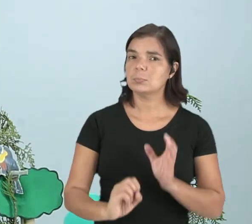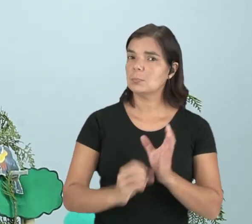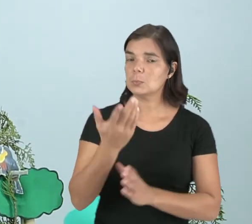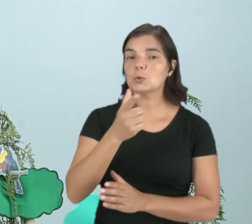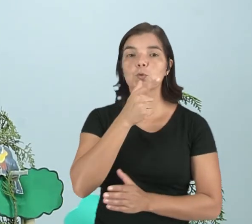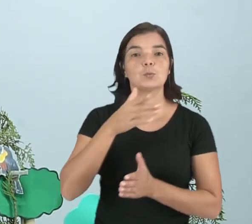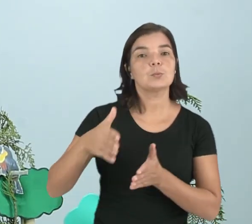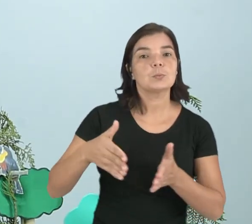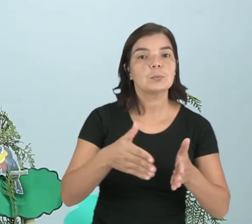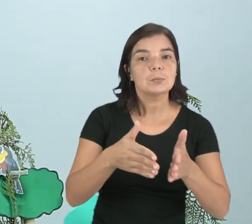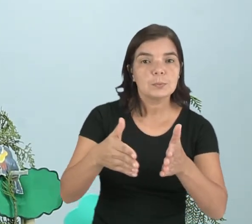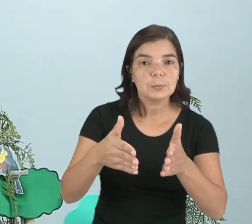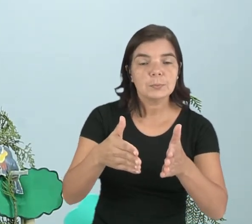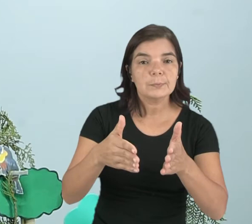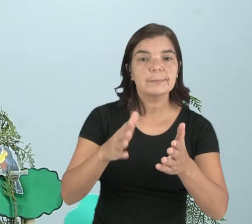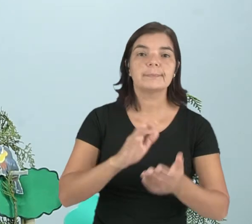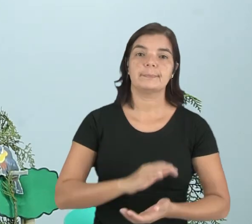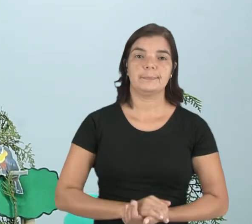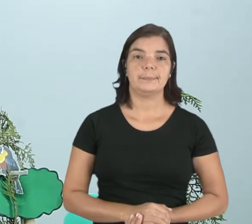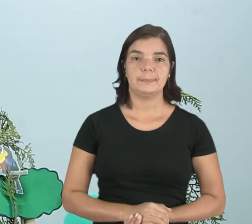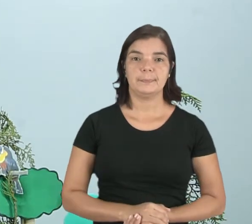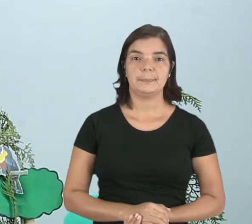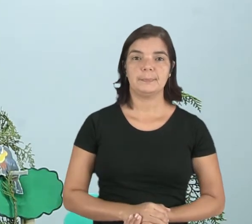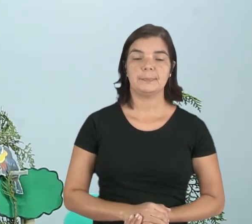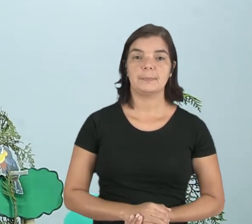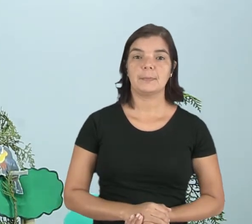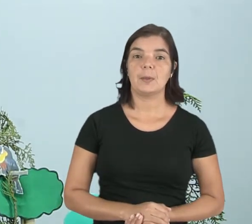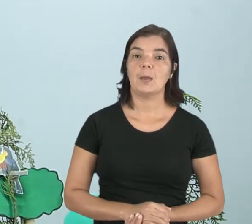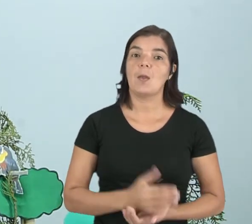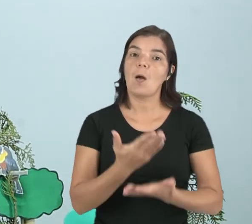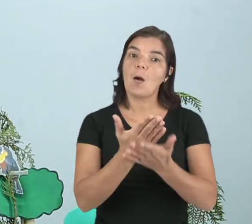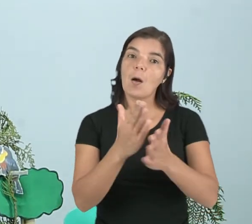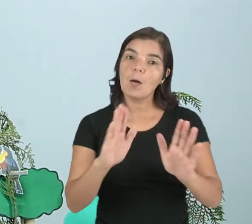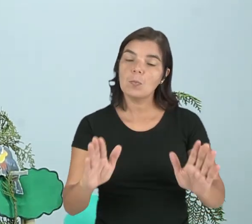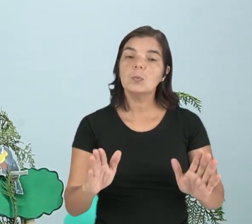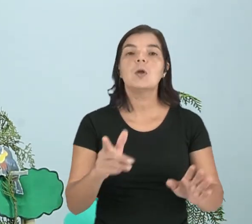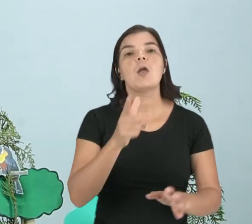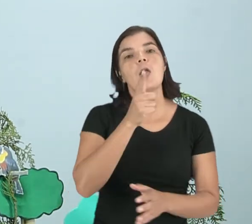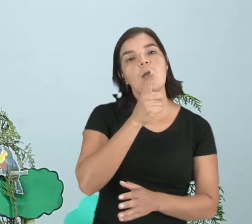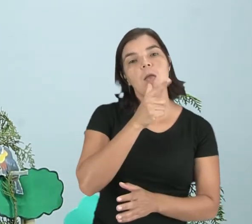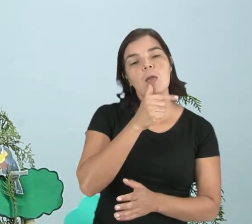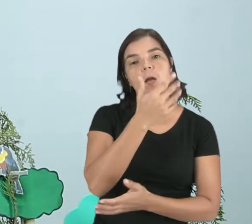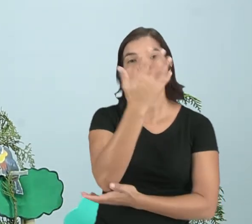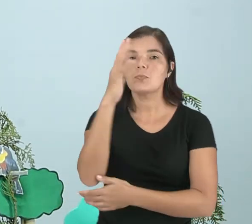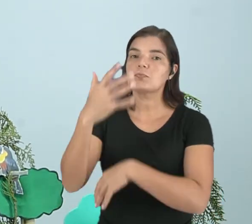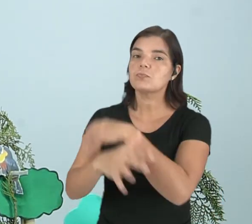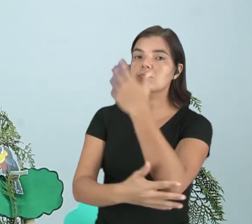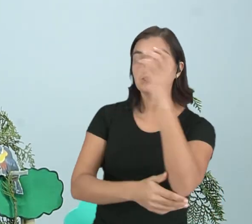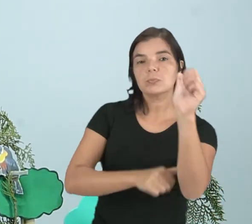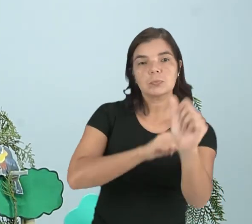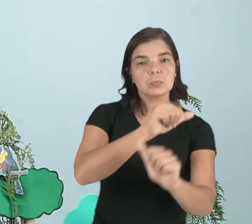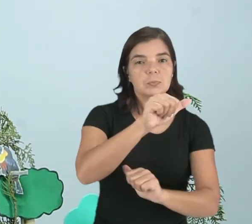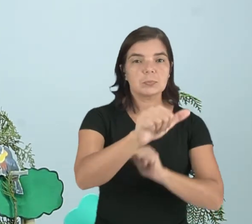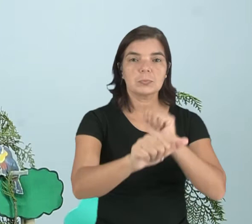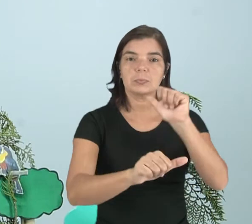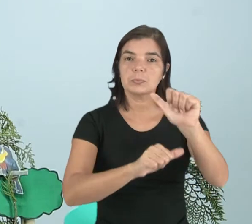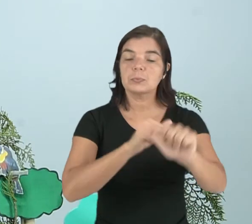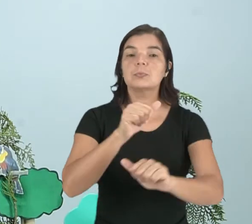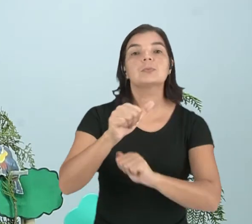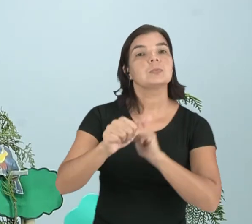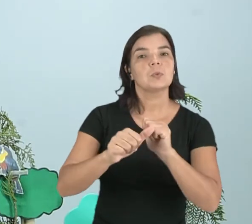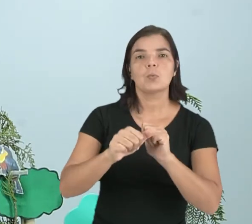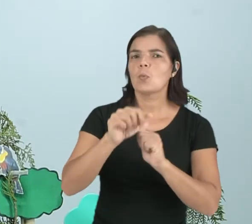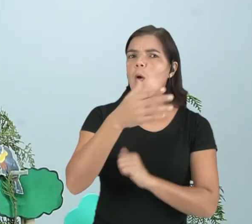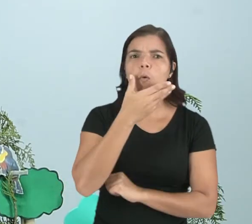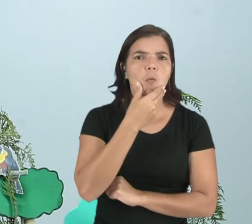nos rios, e se desgastando e a natureza vai se transformando, vai se moldando. Então, aqui não